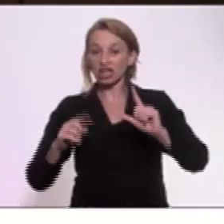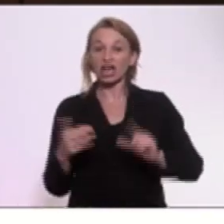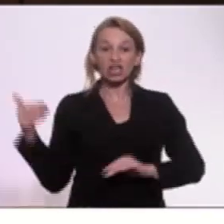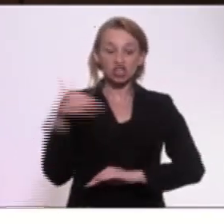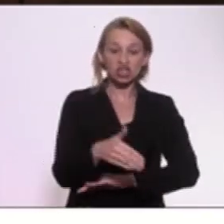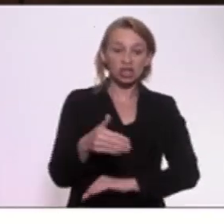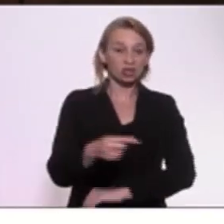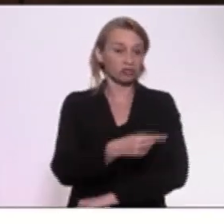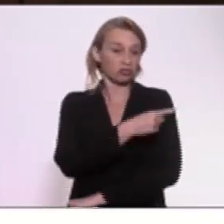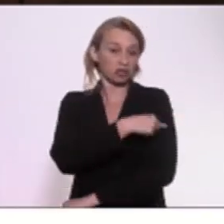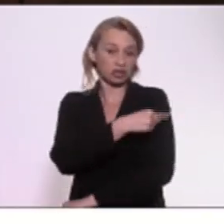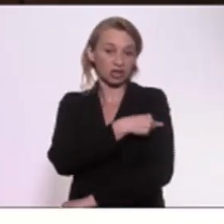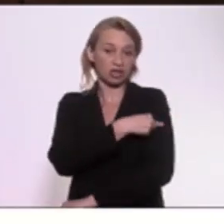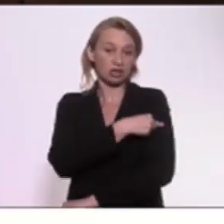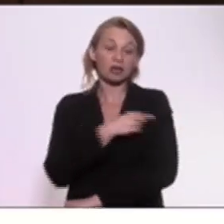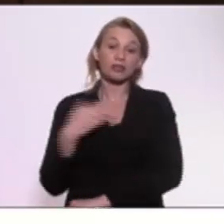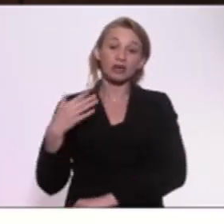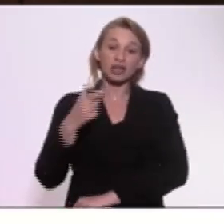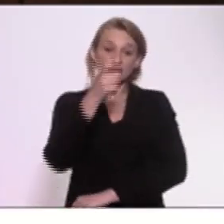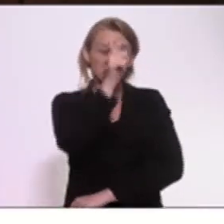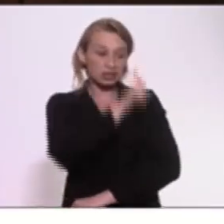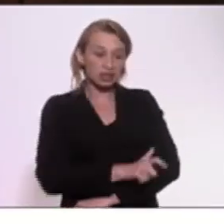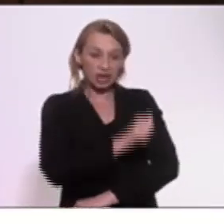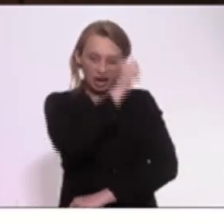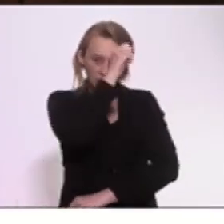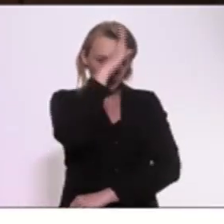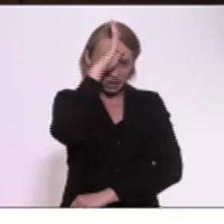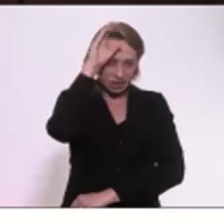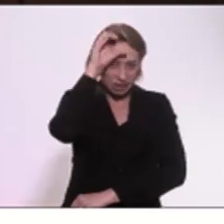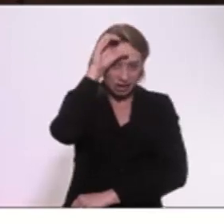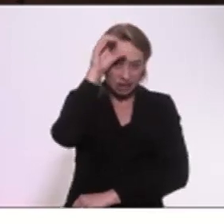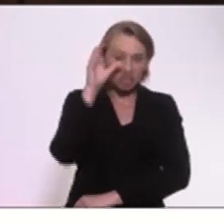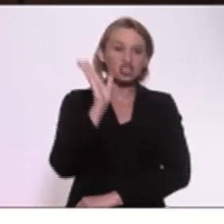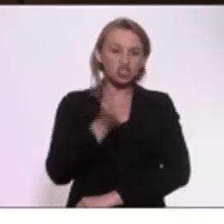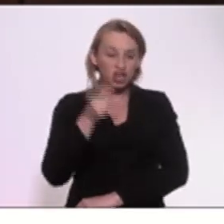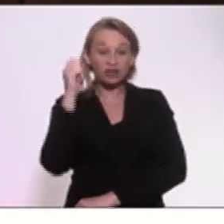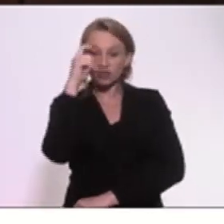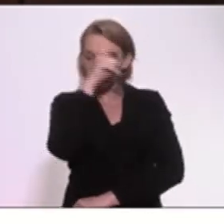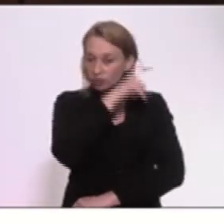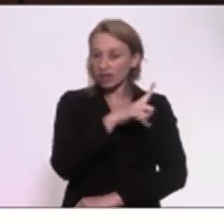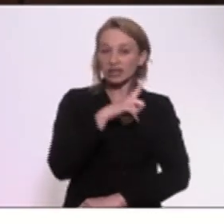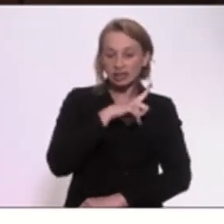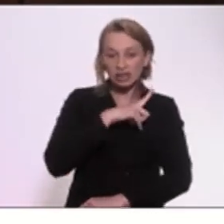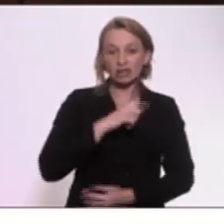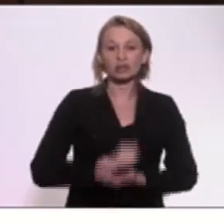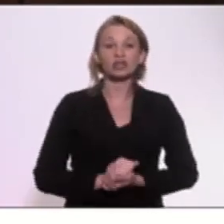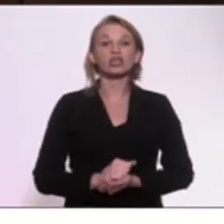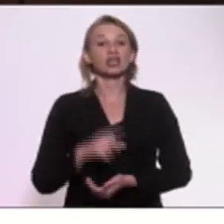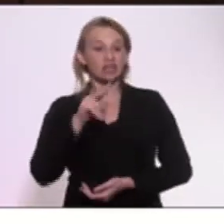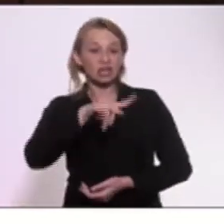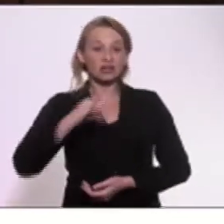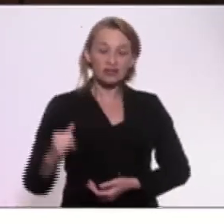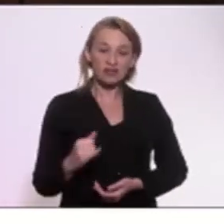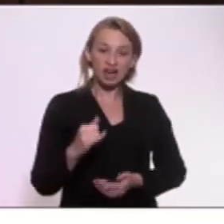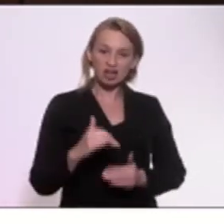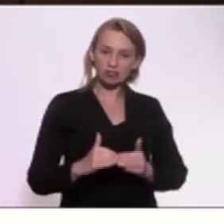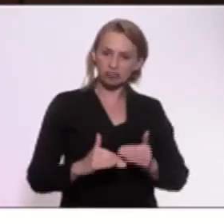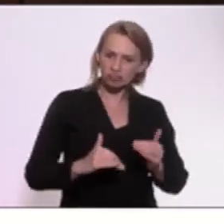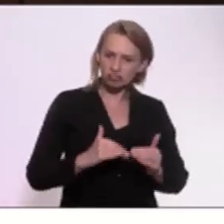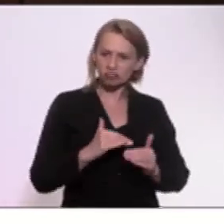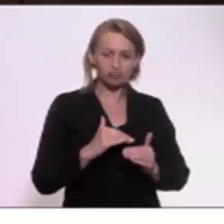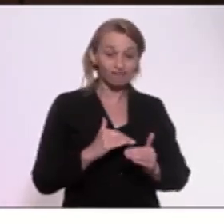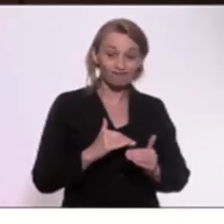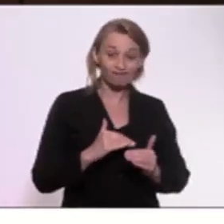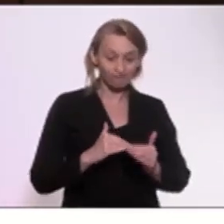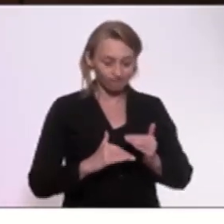fundamental para ser alfabetizada, já enfrentando uma série de dificuldades. E vai ou progredindo,